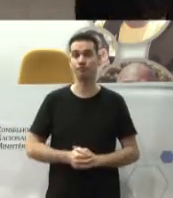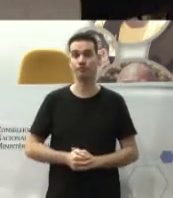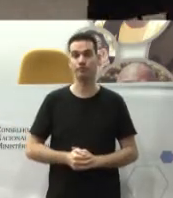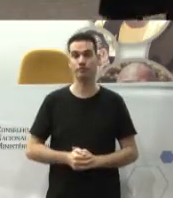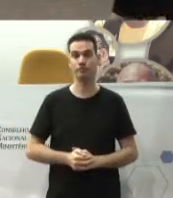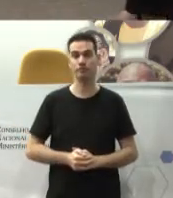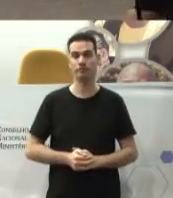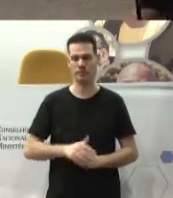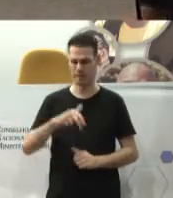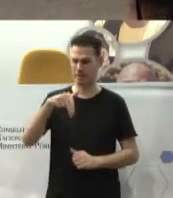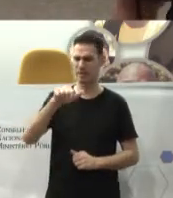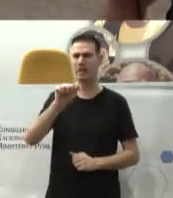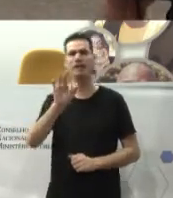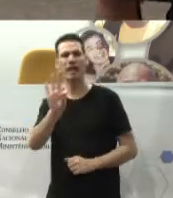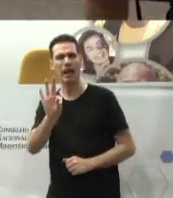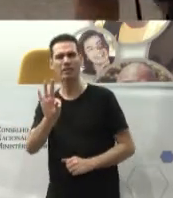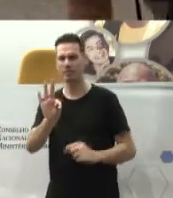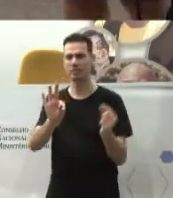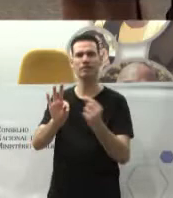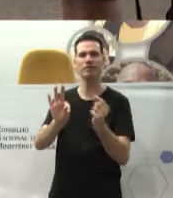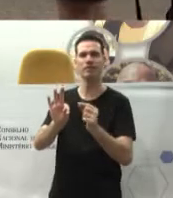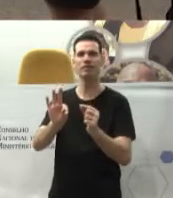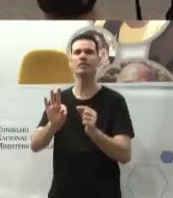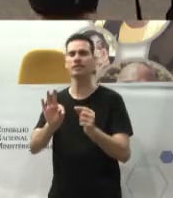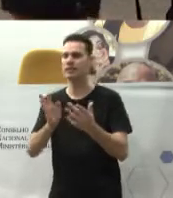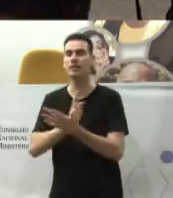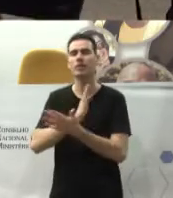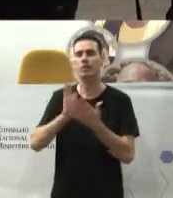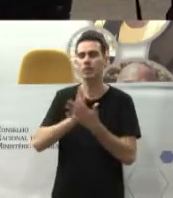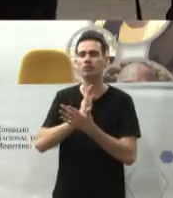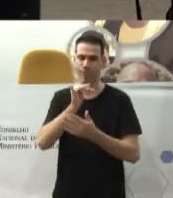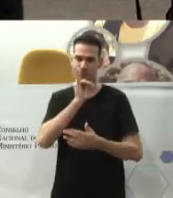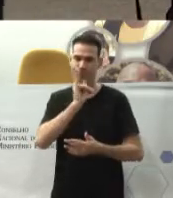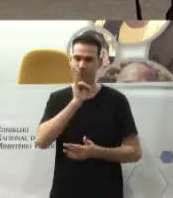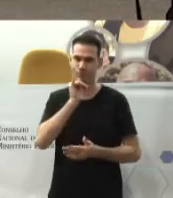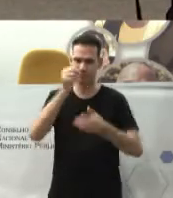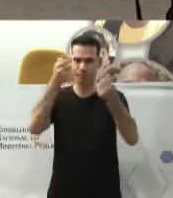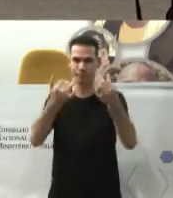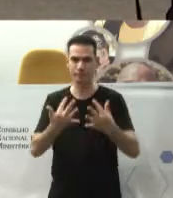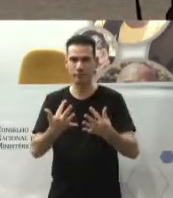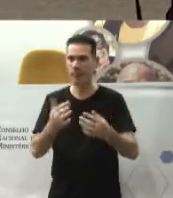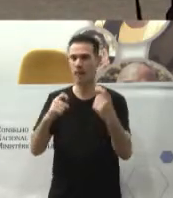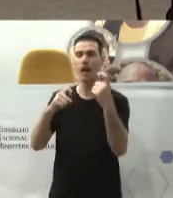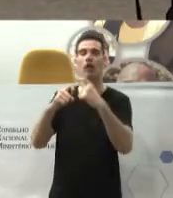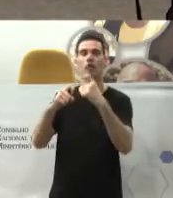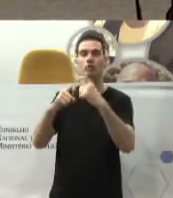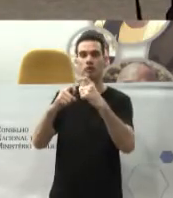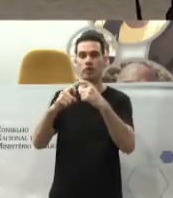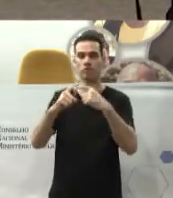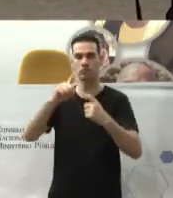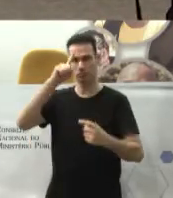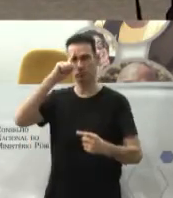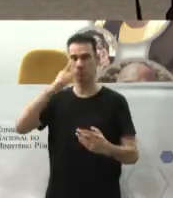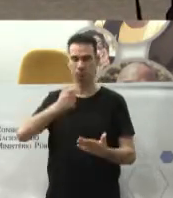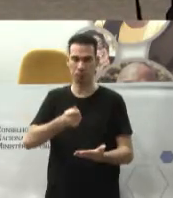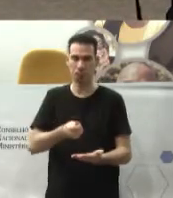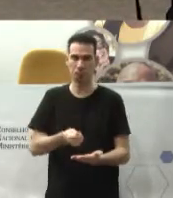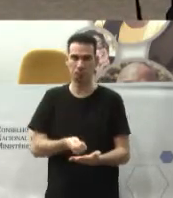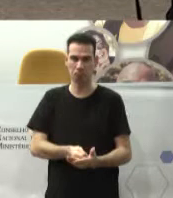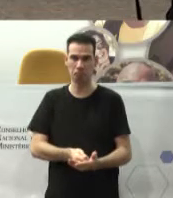E esse NAT, ele trata de fazer alguns esclarecimentos. Por exemplo, o médico ele